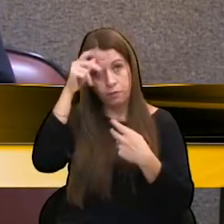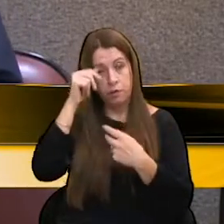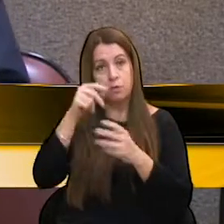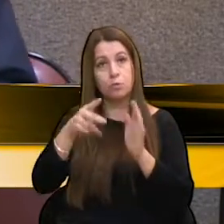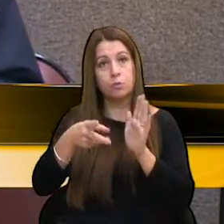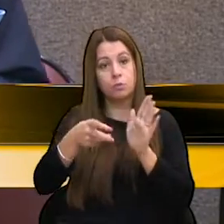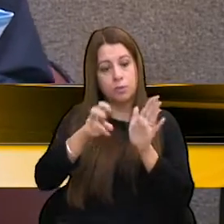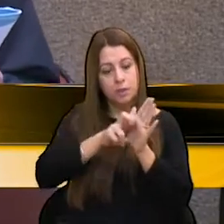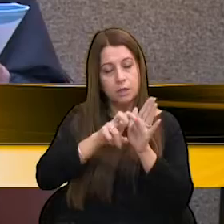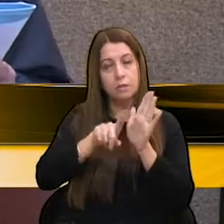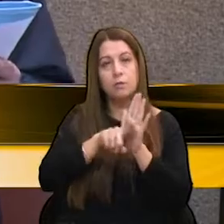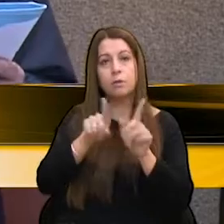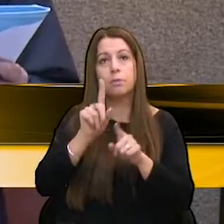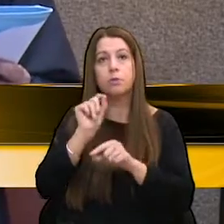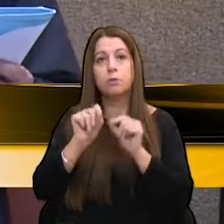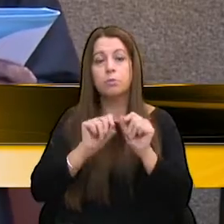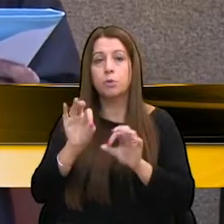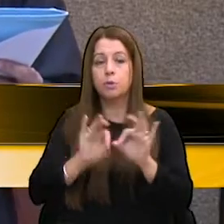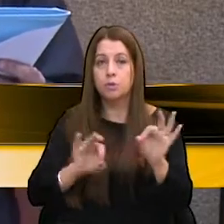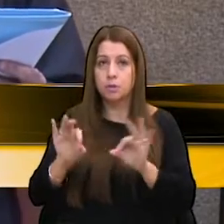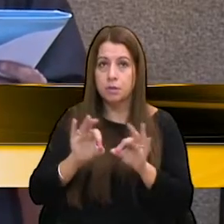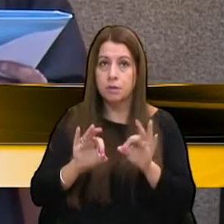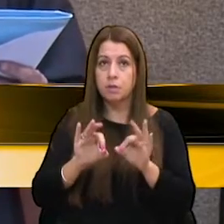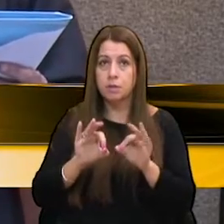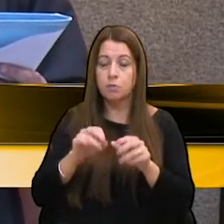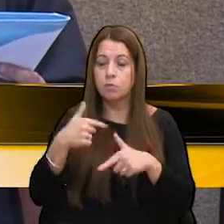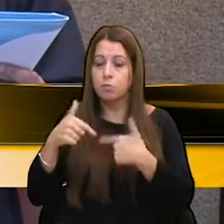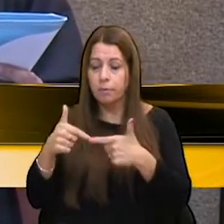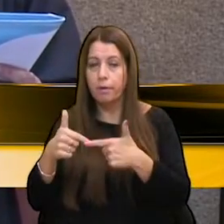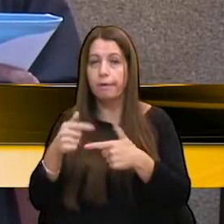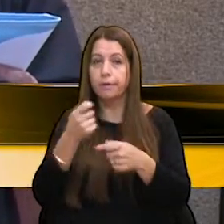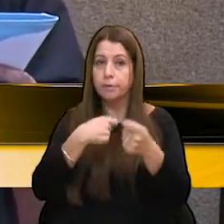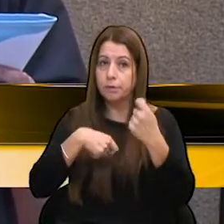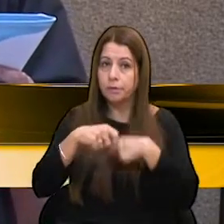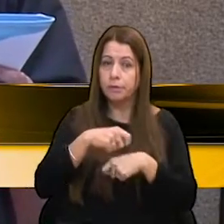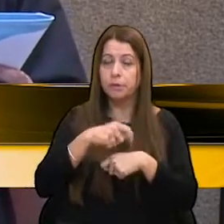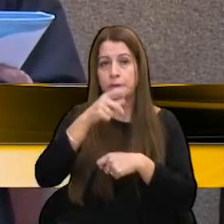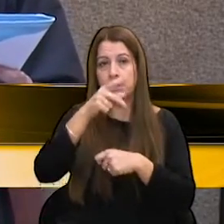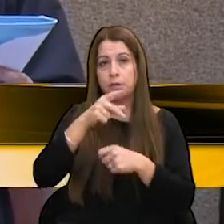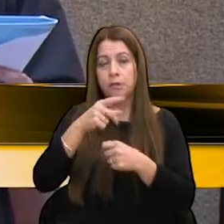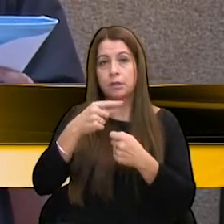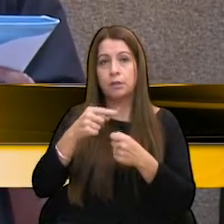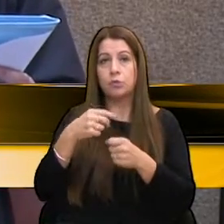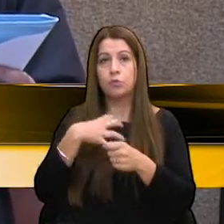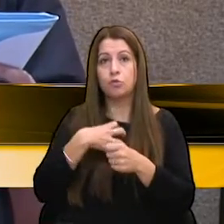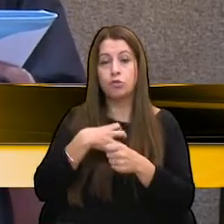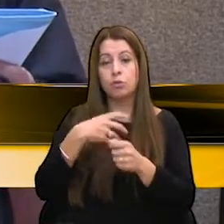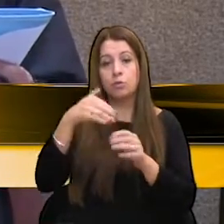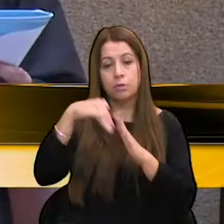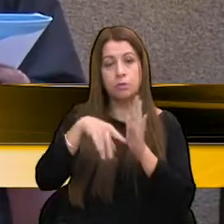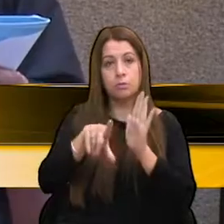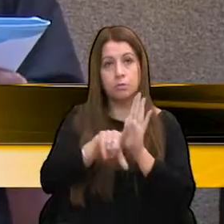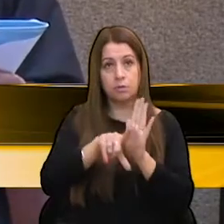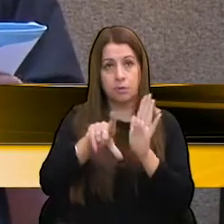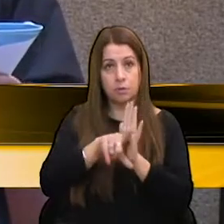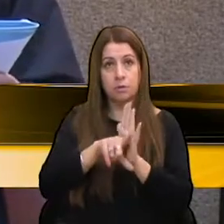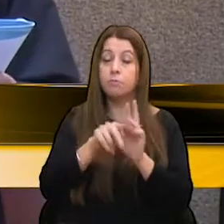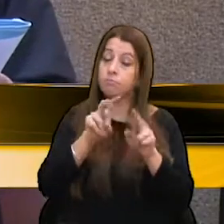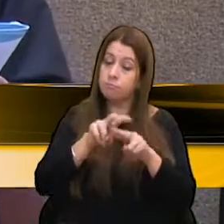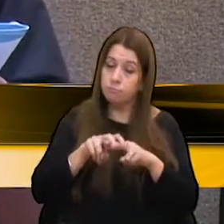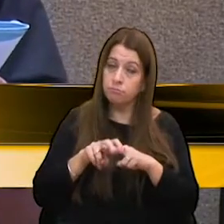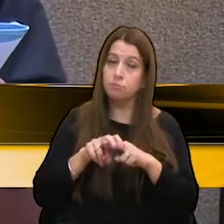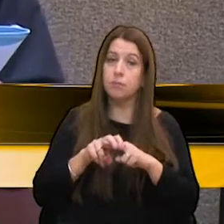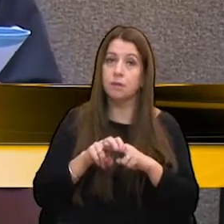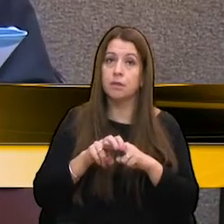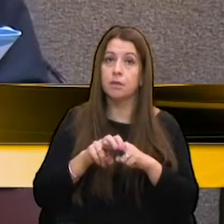inciso 5º, dispor sobre a organização e funcionamento da administração municipal na forma da lei. Portanto,